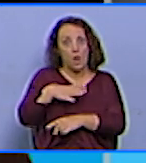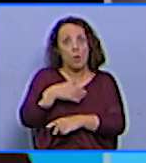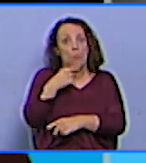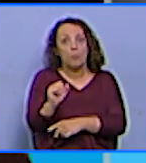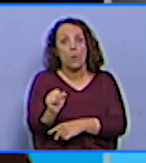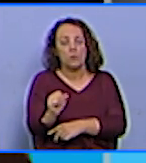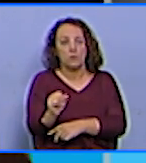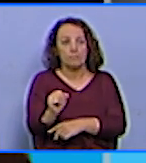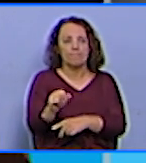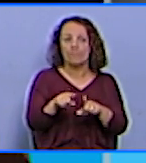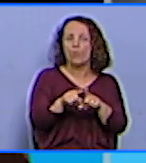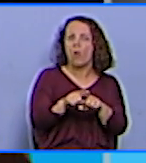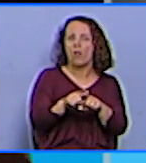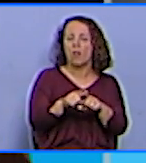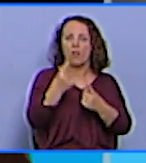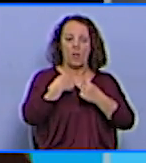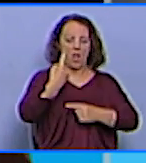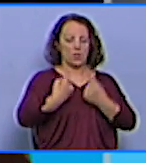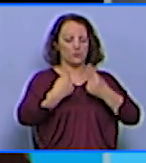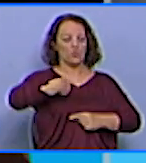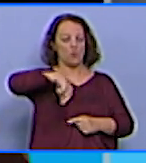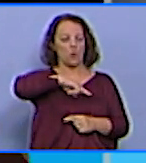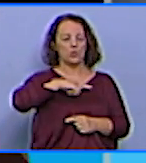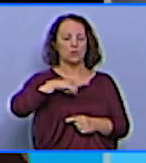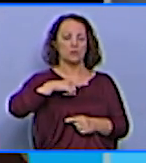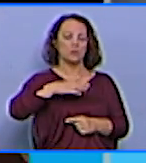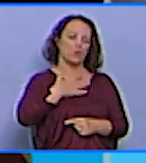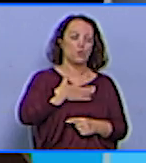às vezes nós, sem querer, de uma forma